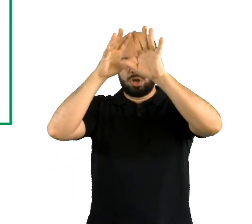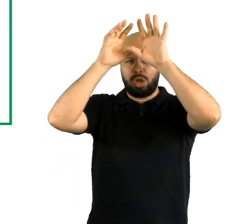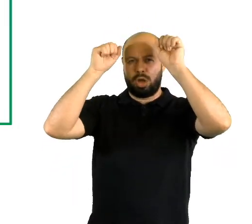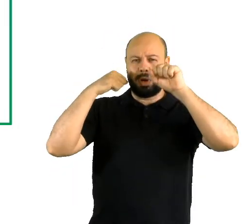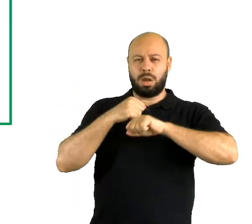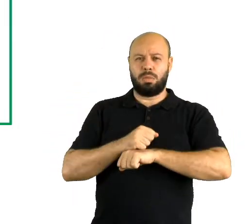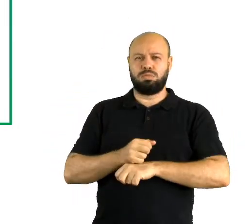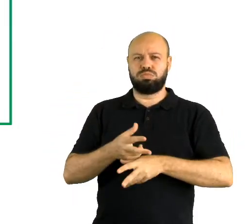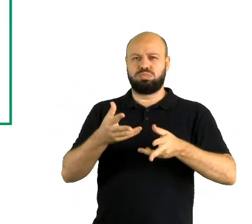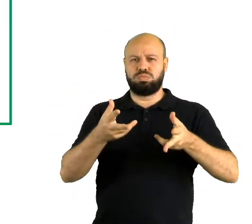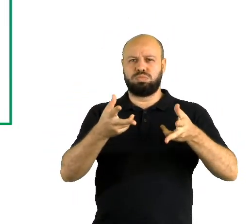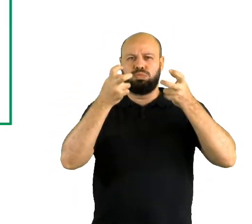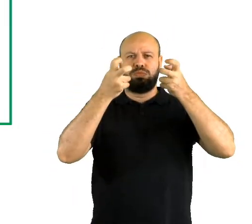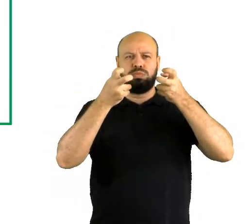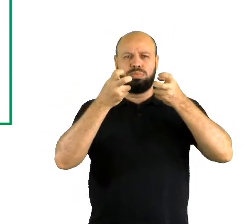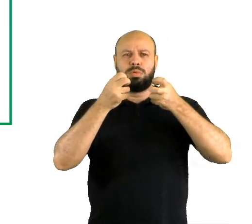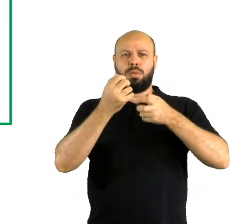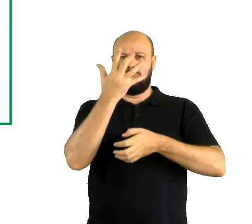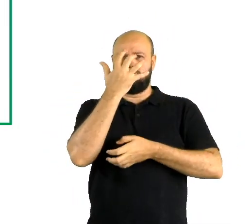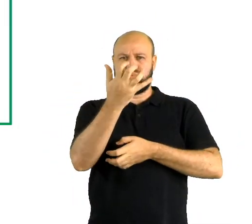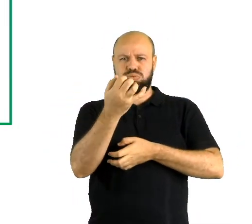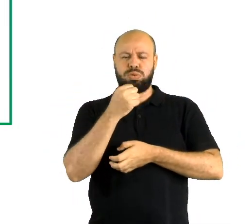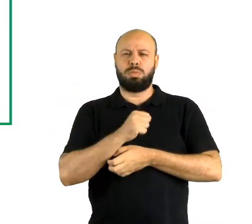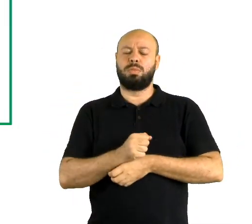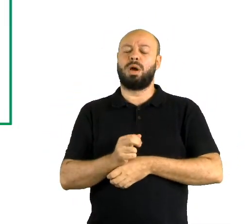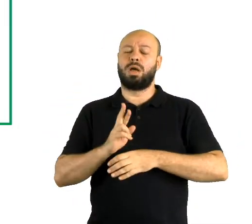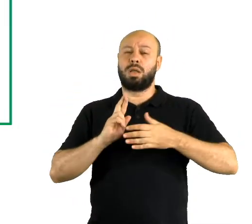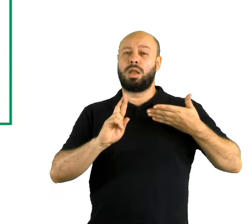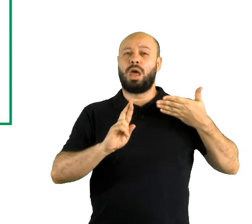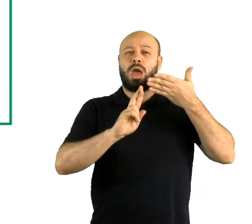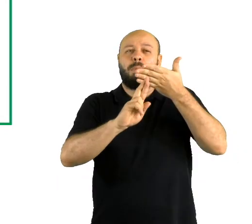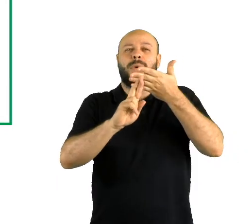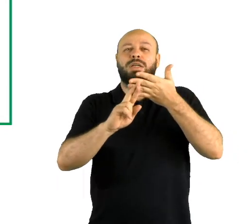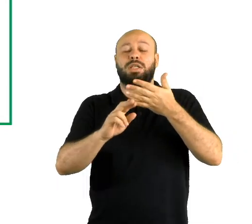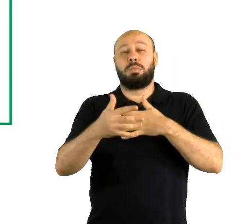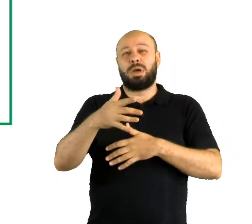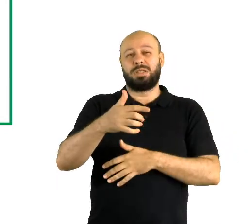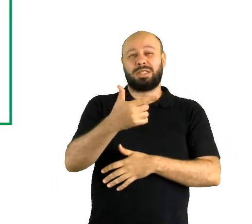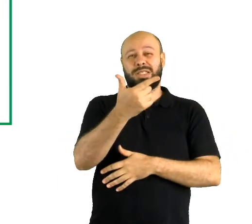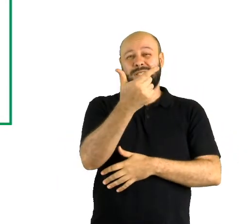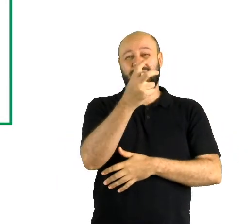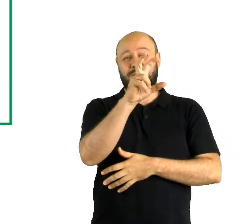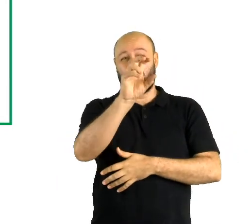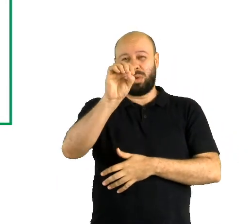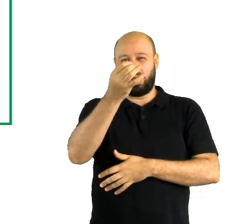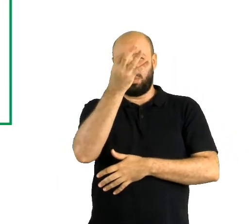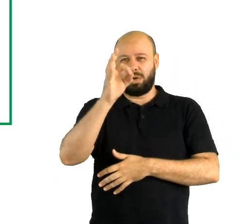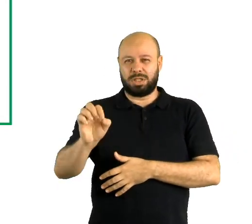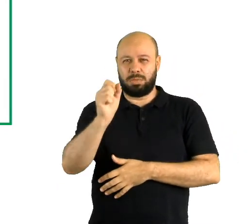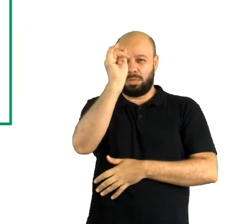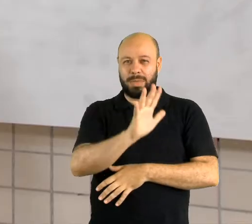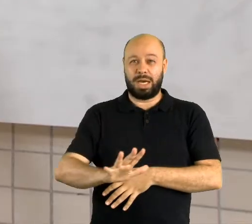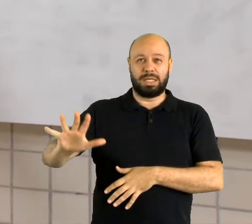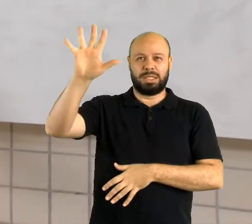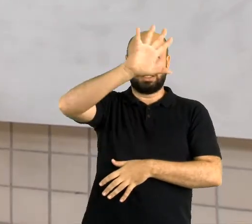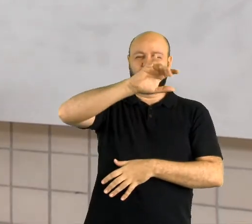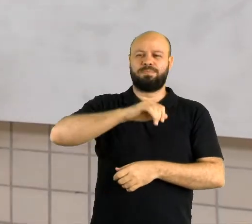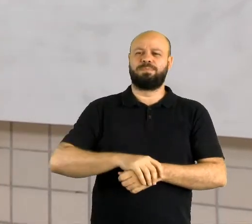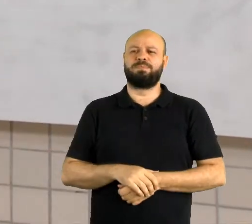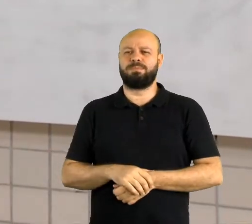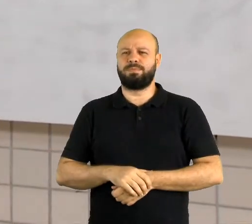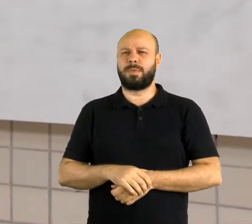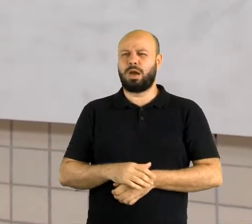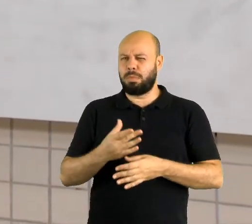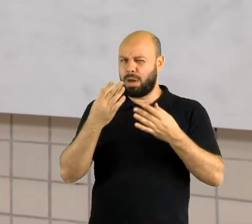é claro, porque a floresta amazônica representa quase 50% do território brasileiro. Há um detalhe